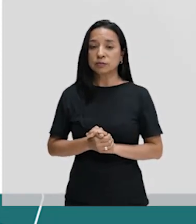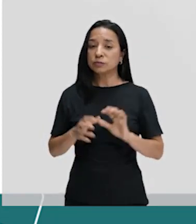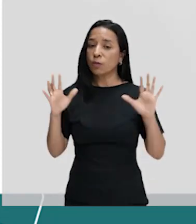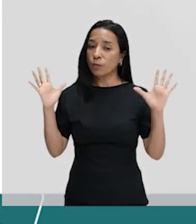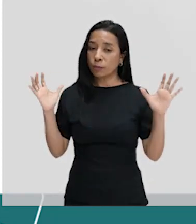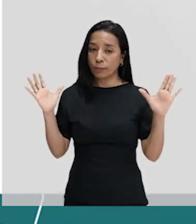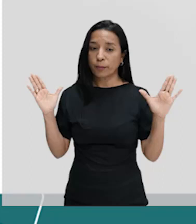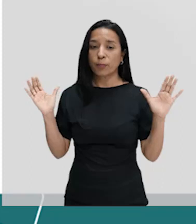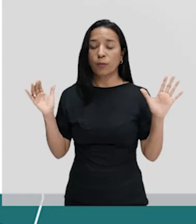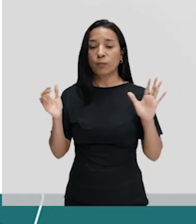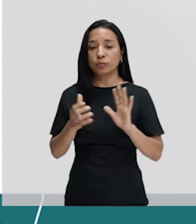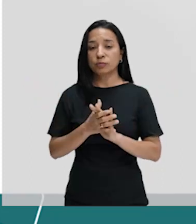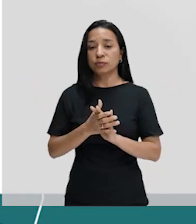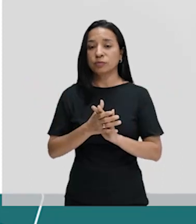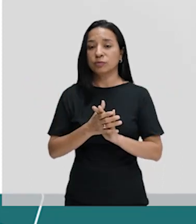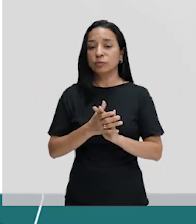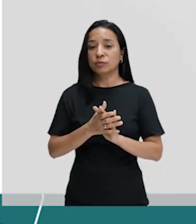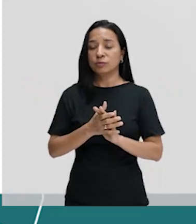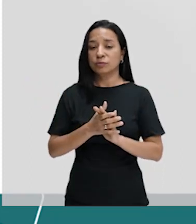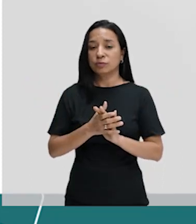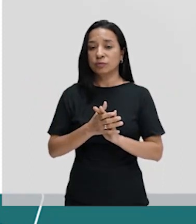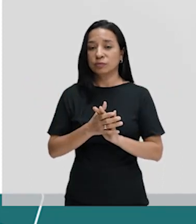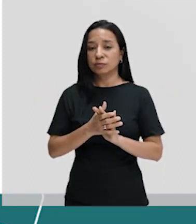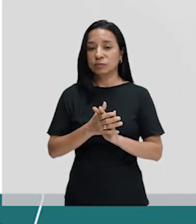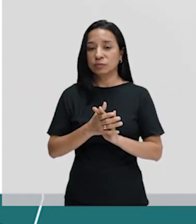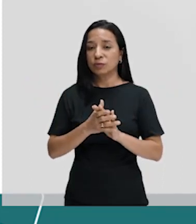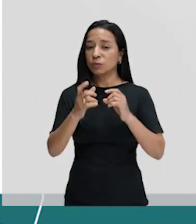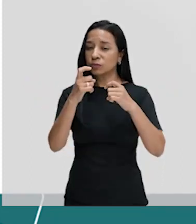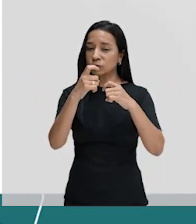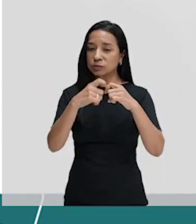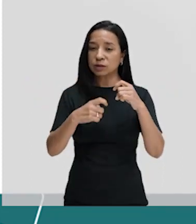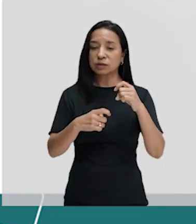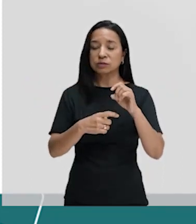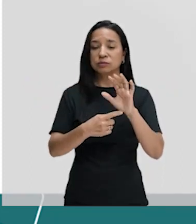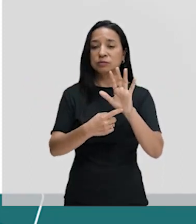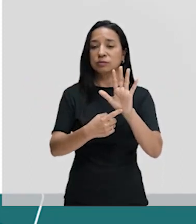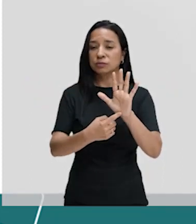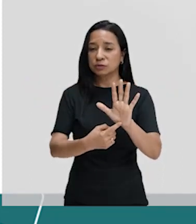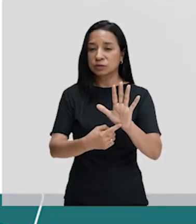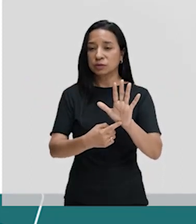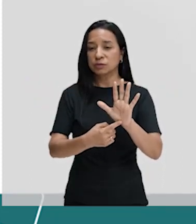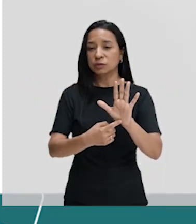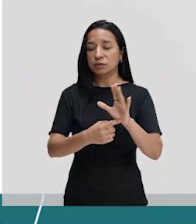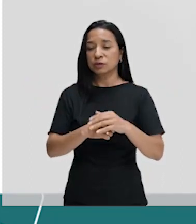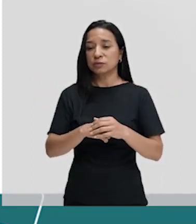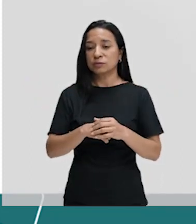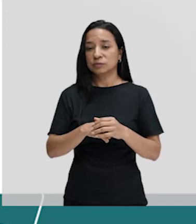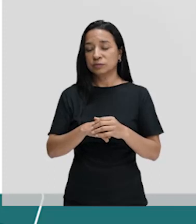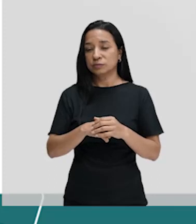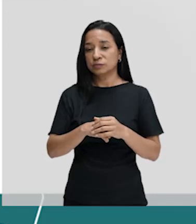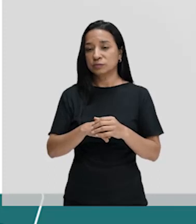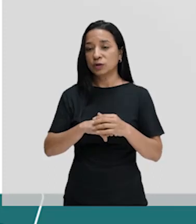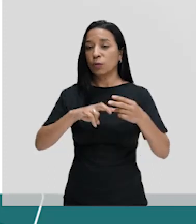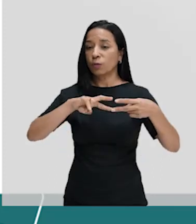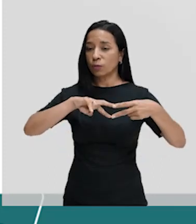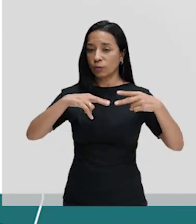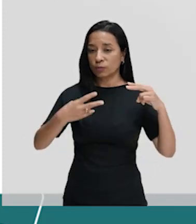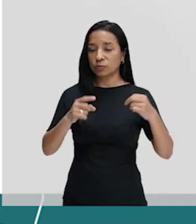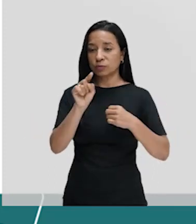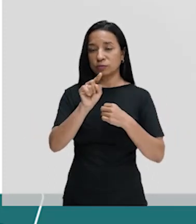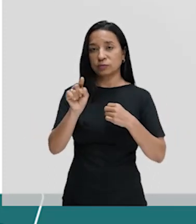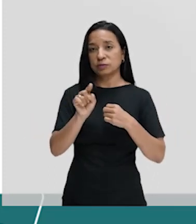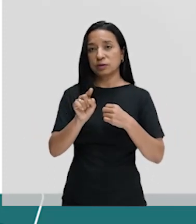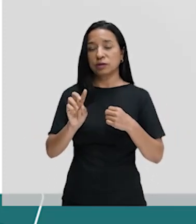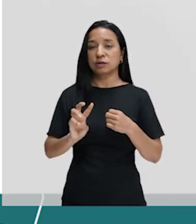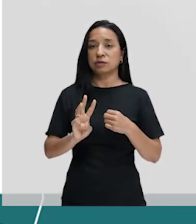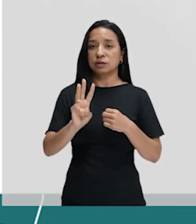Em pombos, o sexo é denominado pelos cromossomos Z e W. Então,